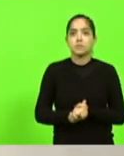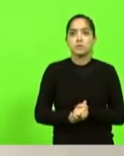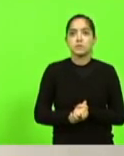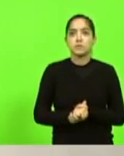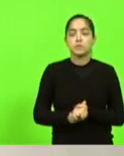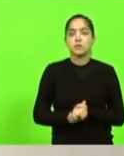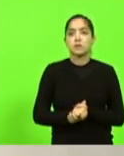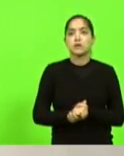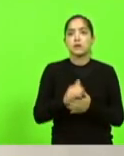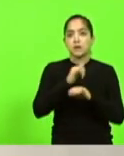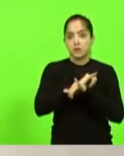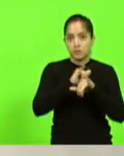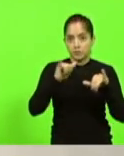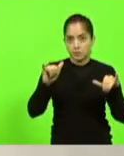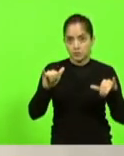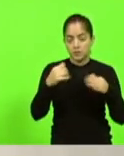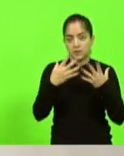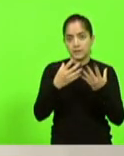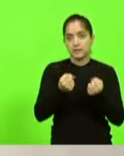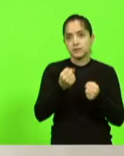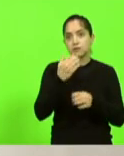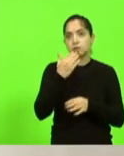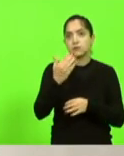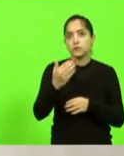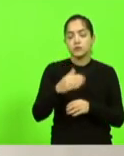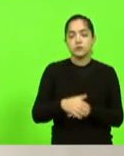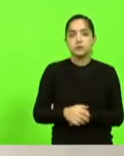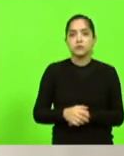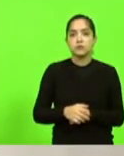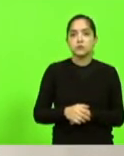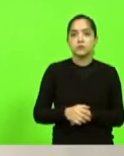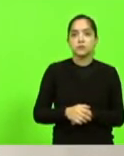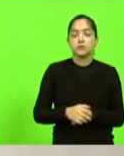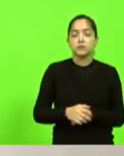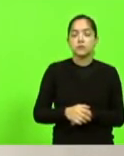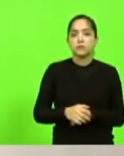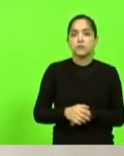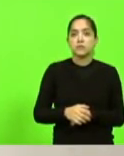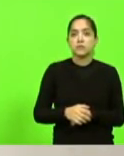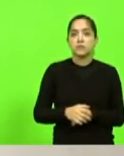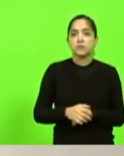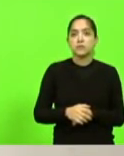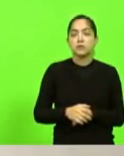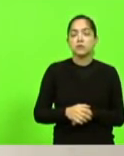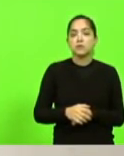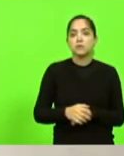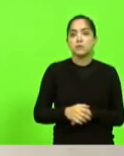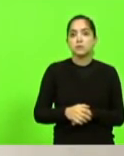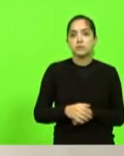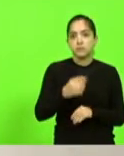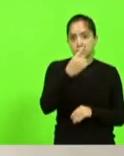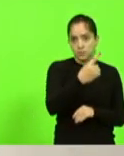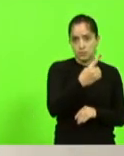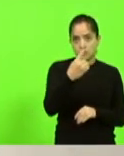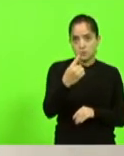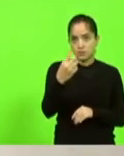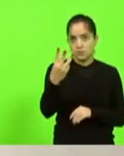Esta presidência comunica que defere os seguintes requerimentos. Requerimentos número